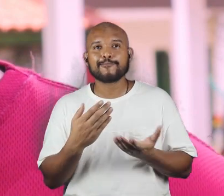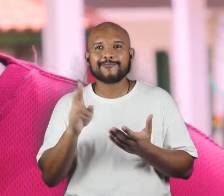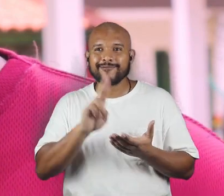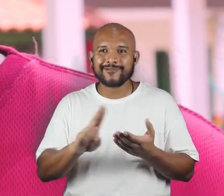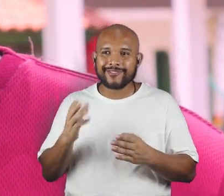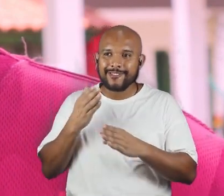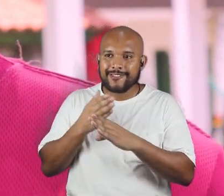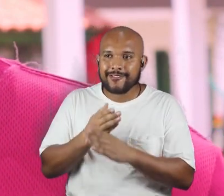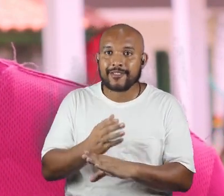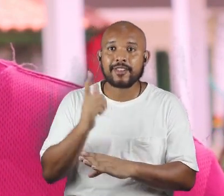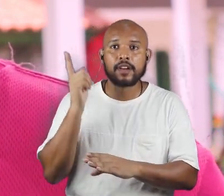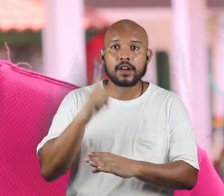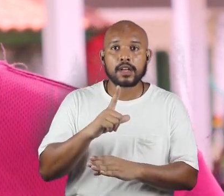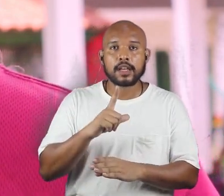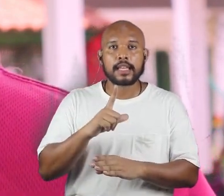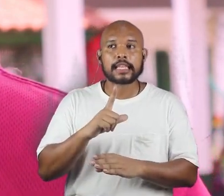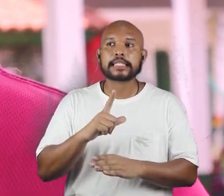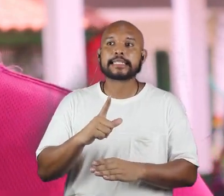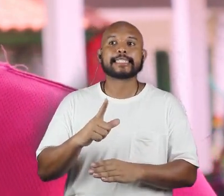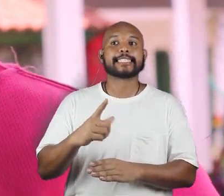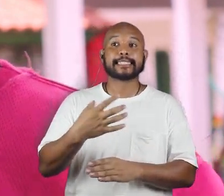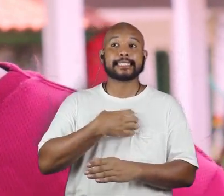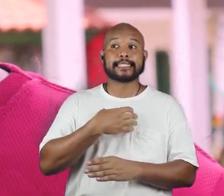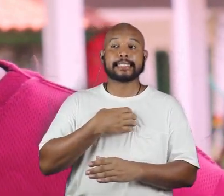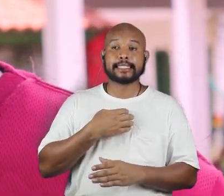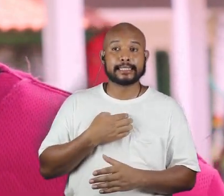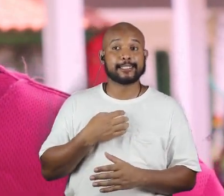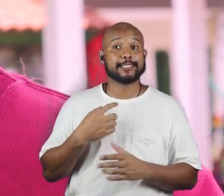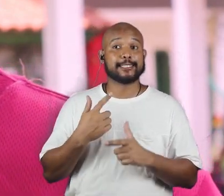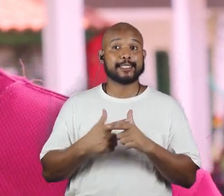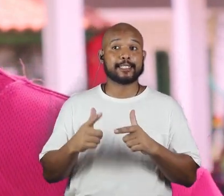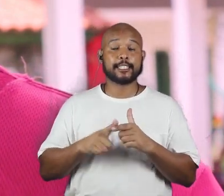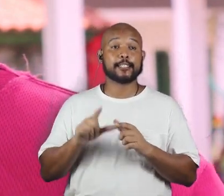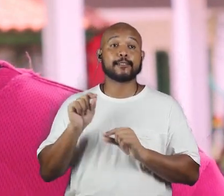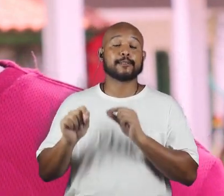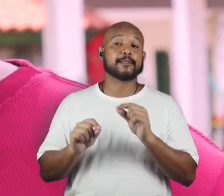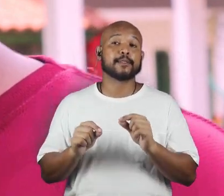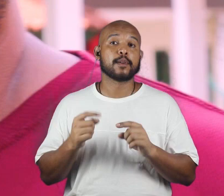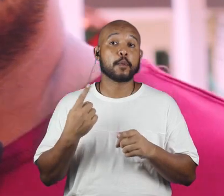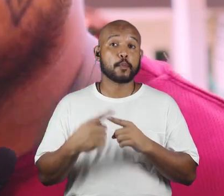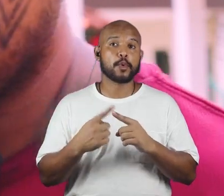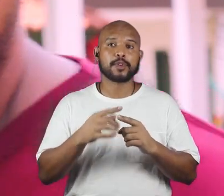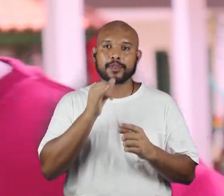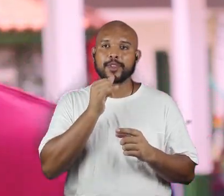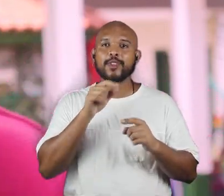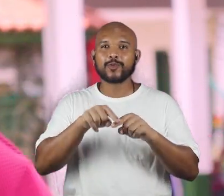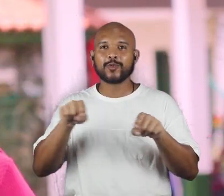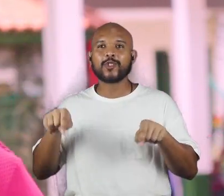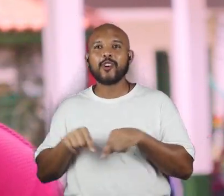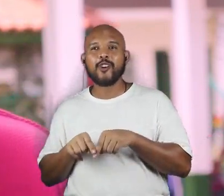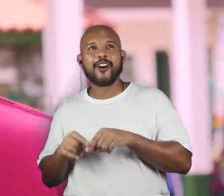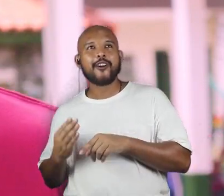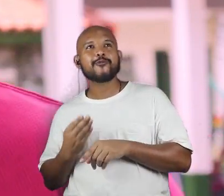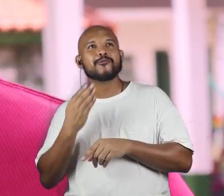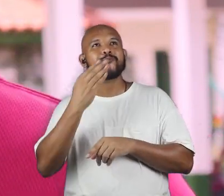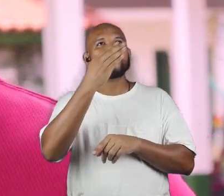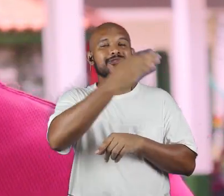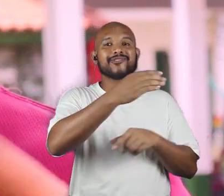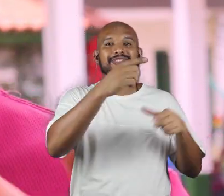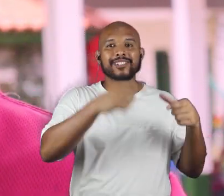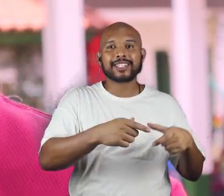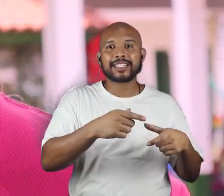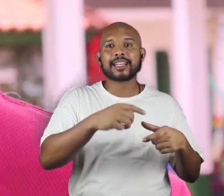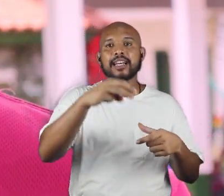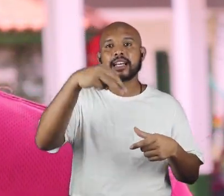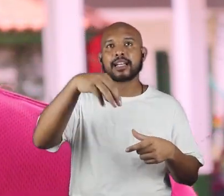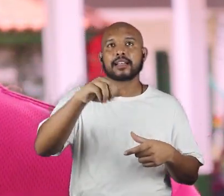acessar a universidade, a gente sentiu a dificuldade, porque nós estávamos aqui na nossa comunidade e